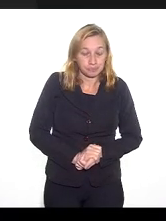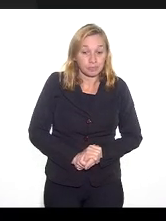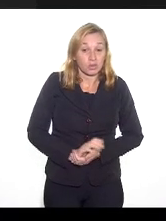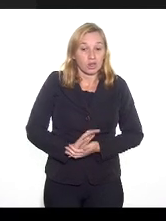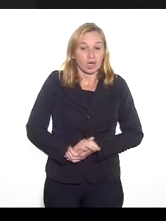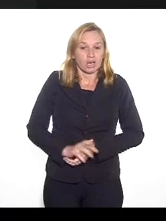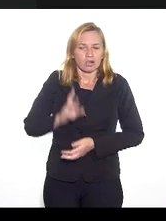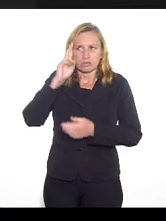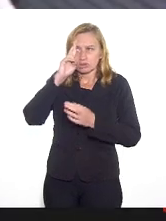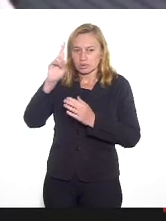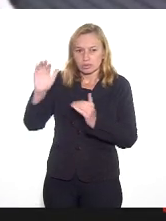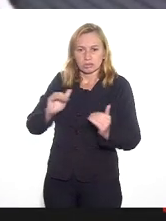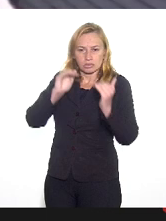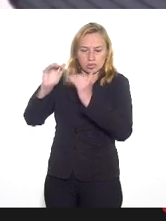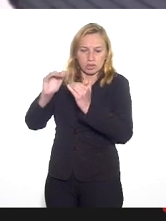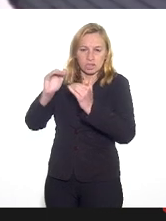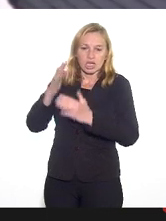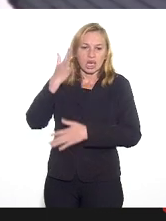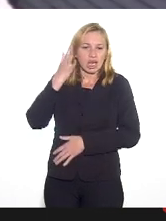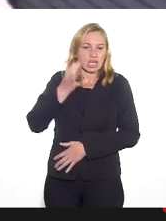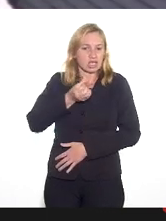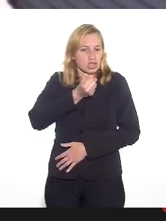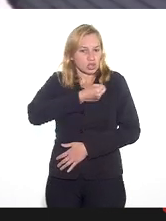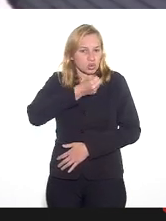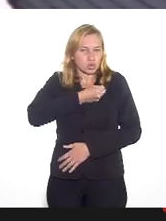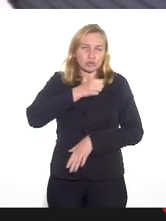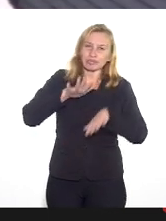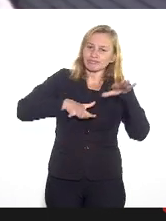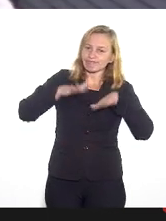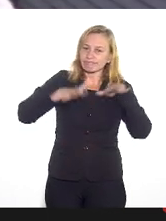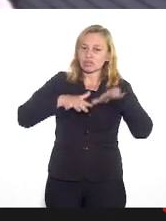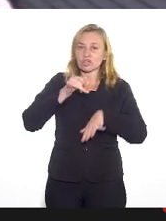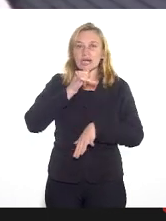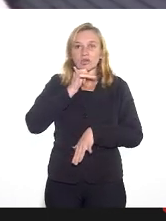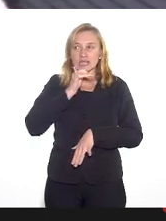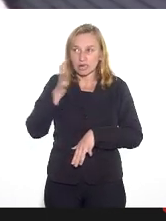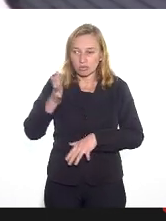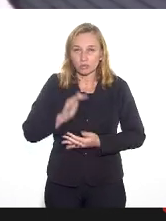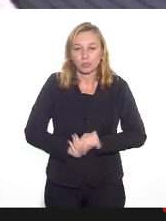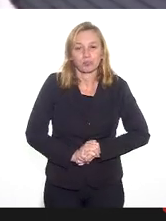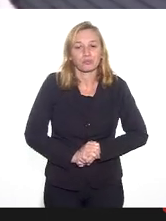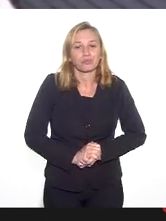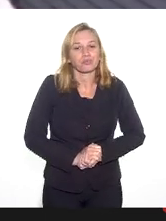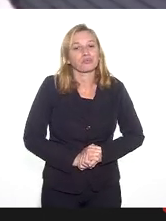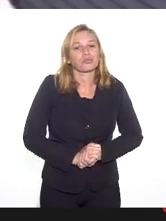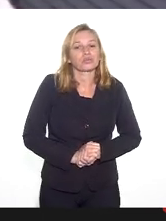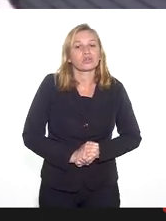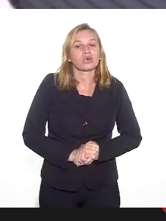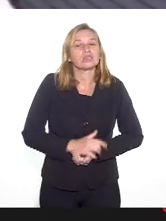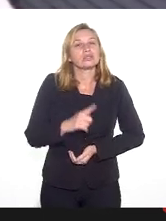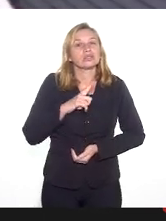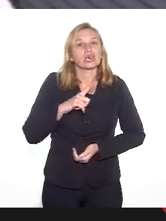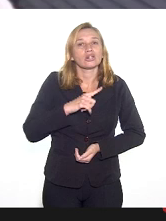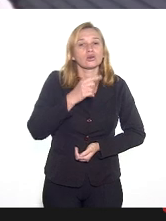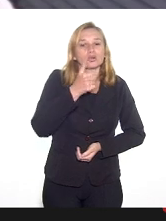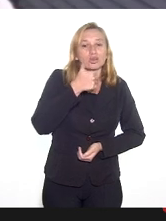Excelência, esse número realmente é muito variável. Vou dar um exemplo para Vossa Excelência. A gente teve, em